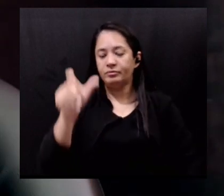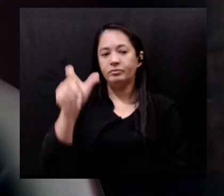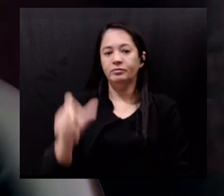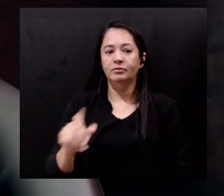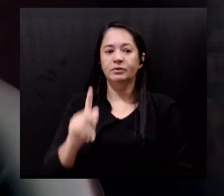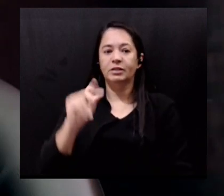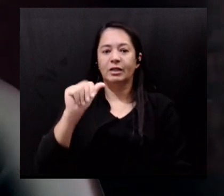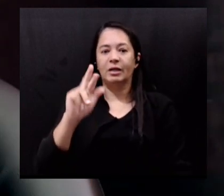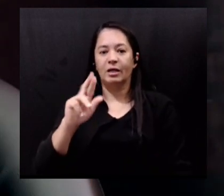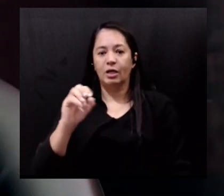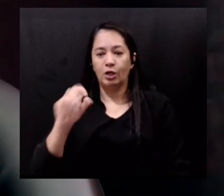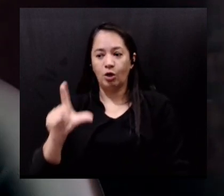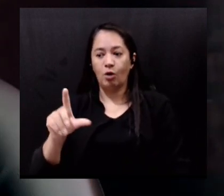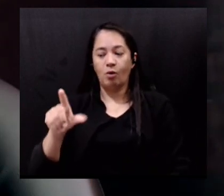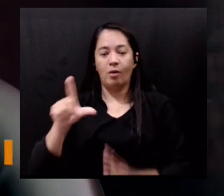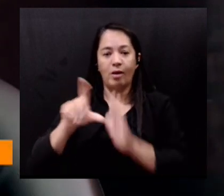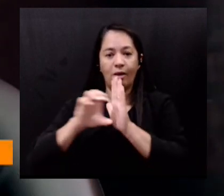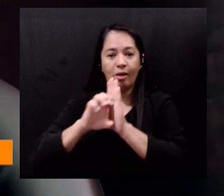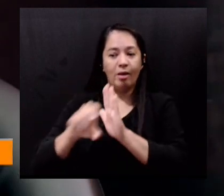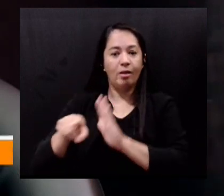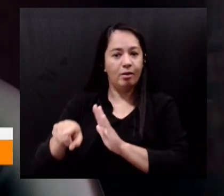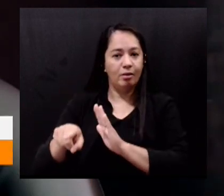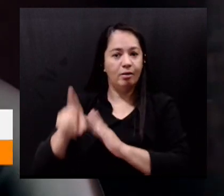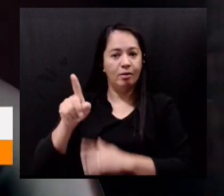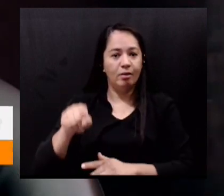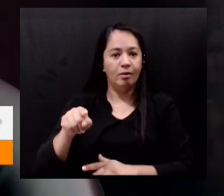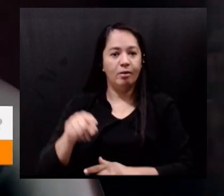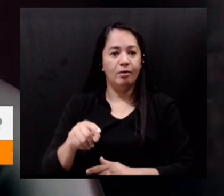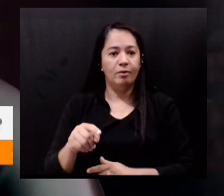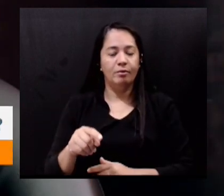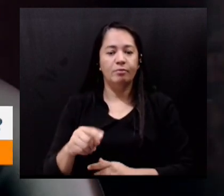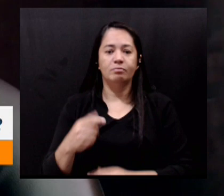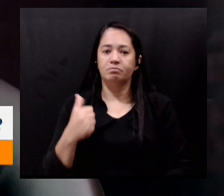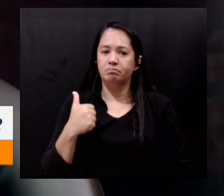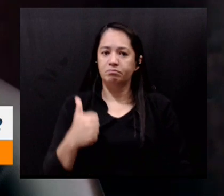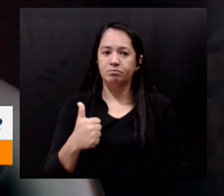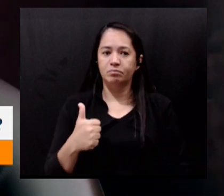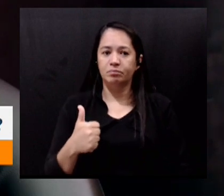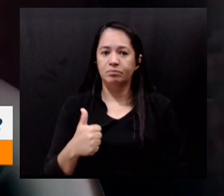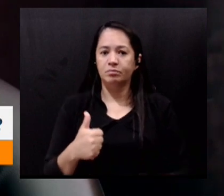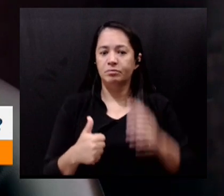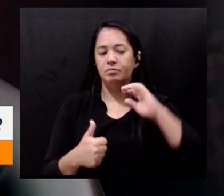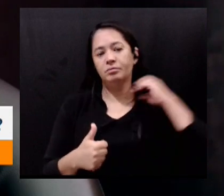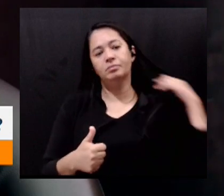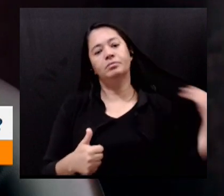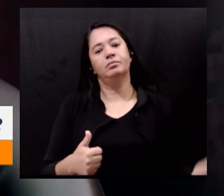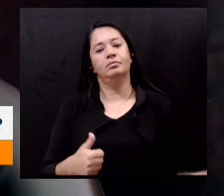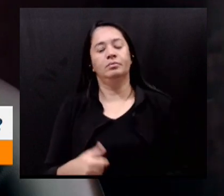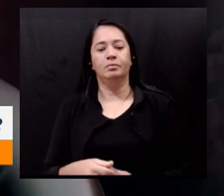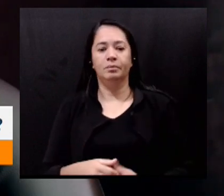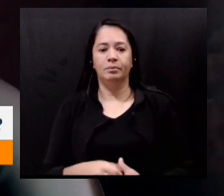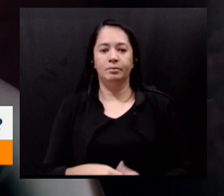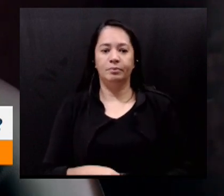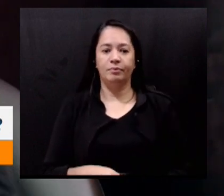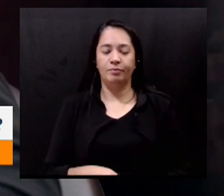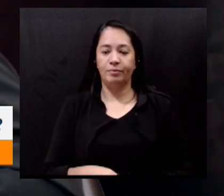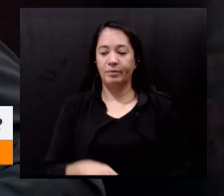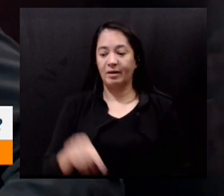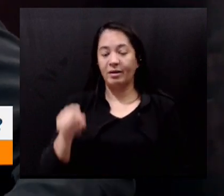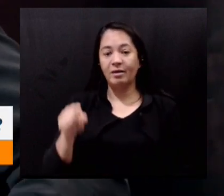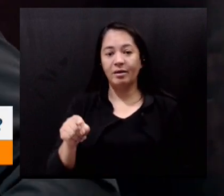exemplo, eh, positivo, eu diria, com relação a isso, porque ela é uma das